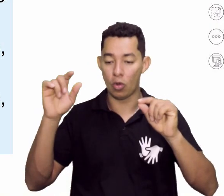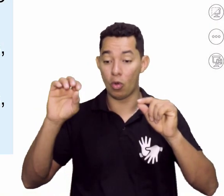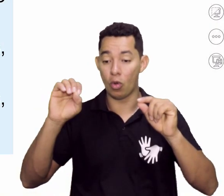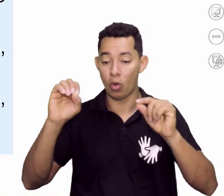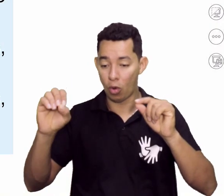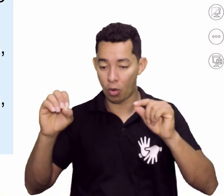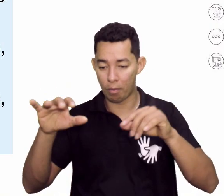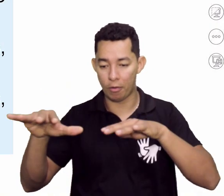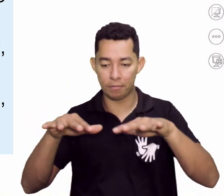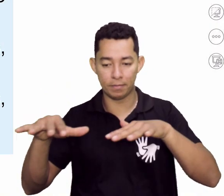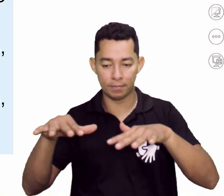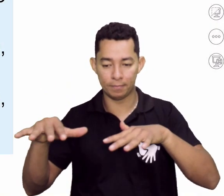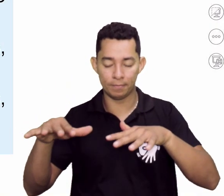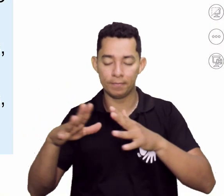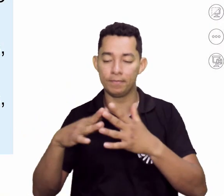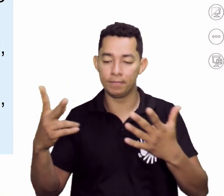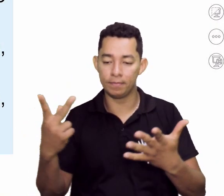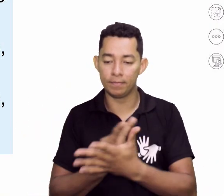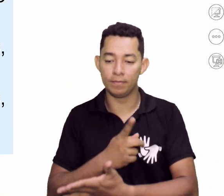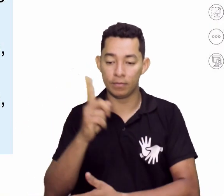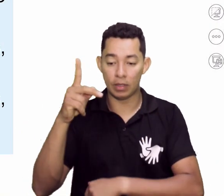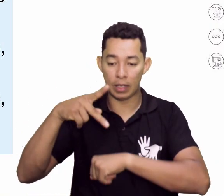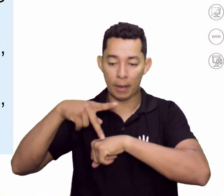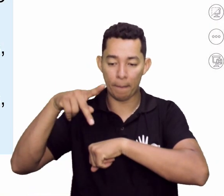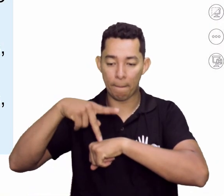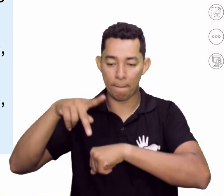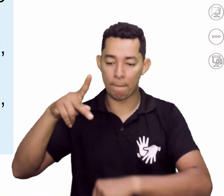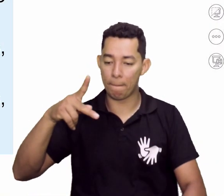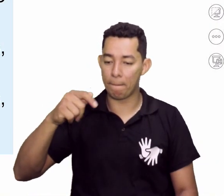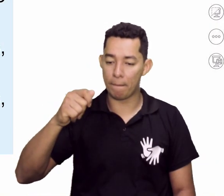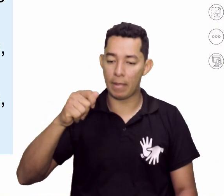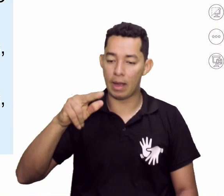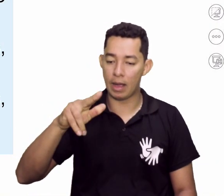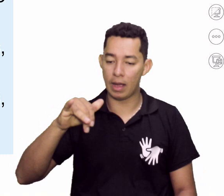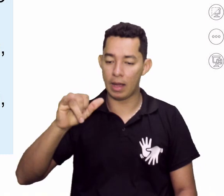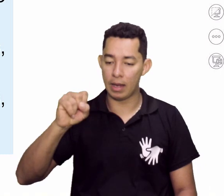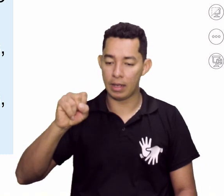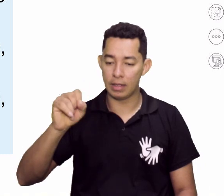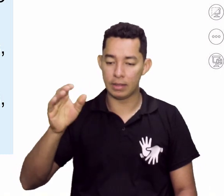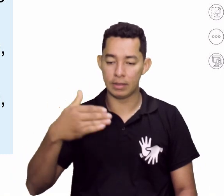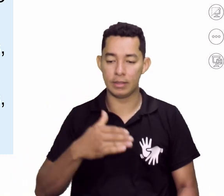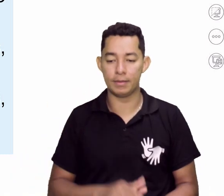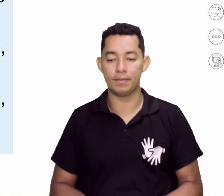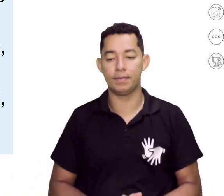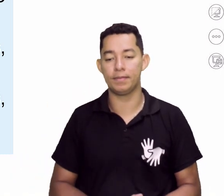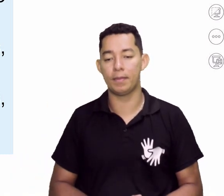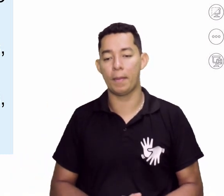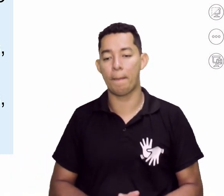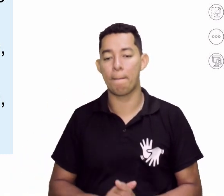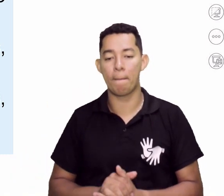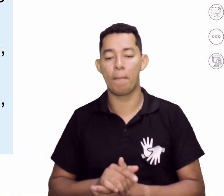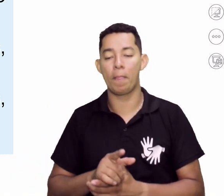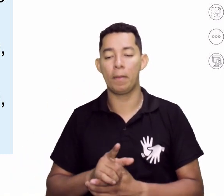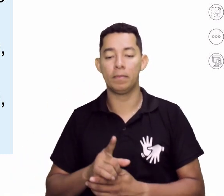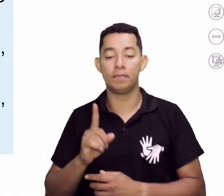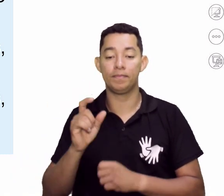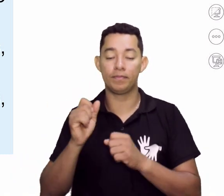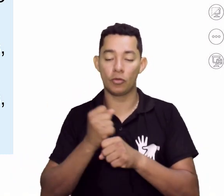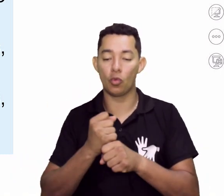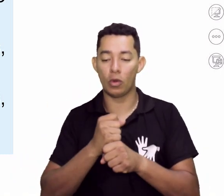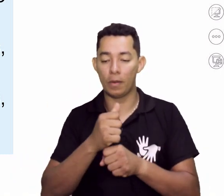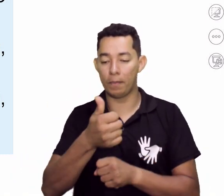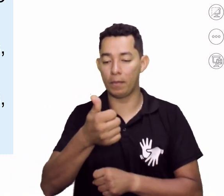aconteceu em Paris, na França, em 1955, na Galeria Denis René, pode